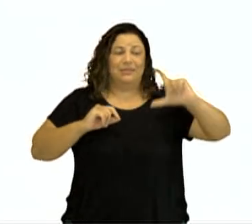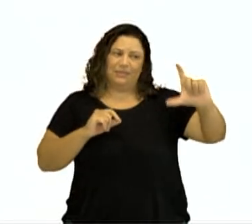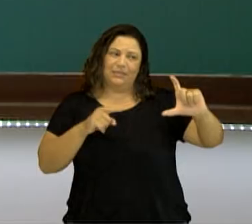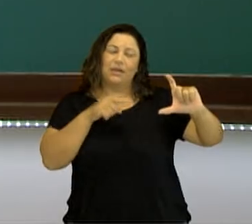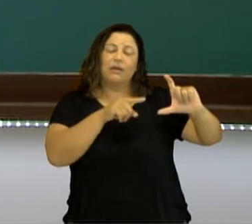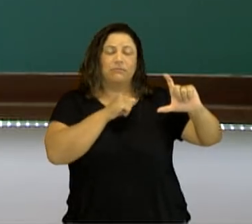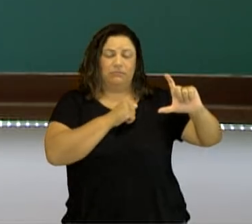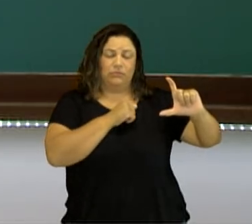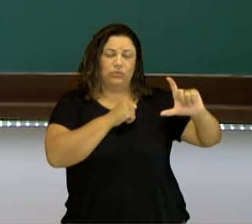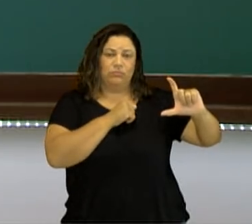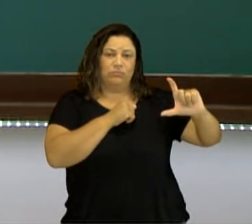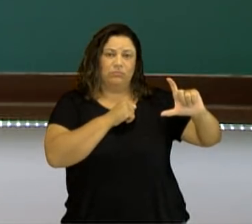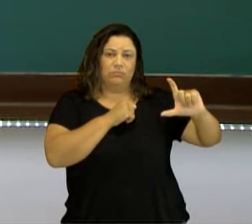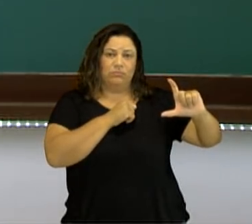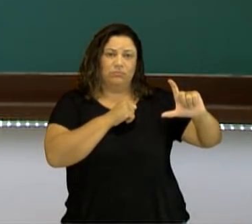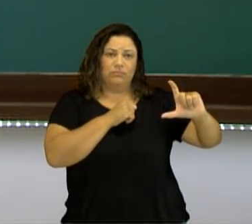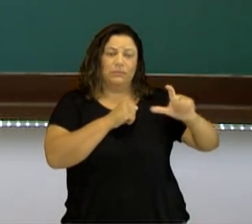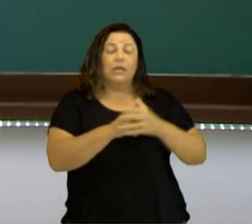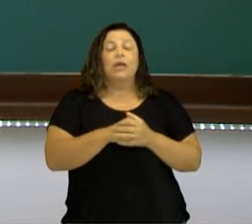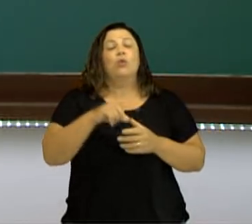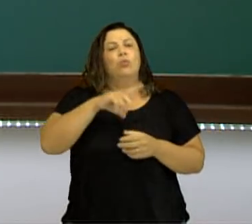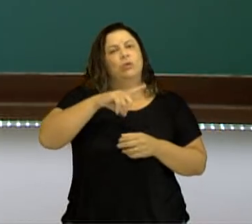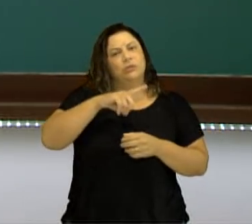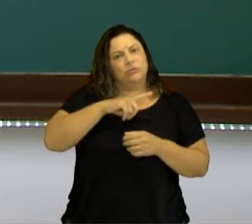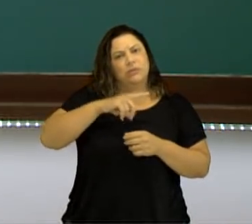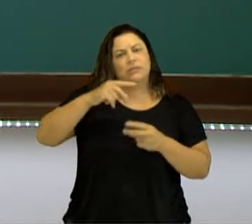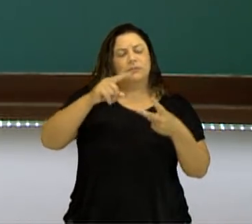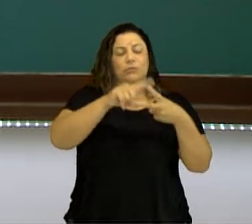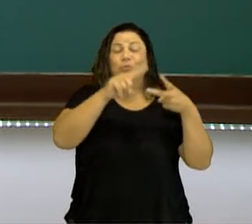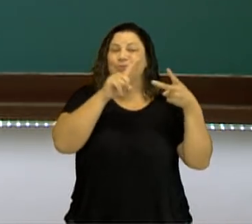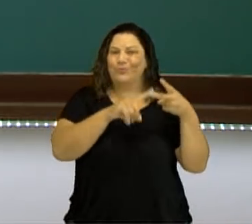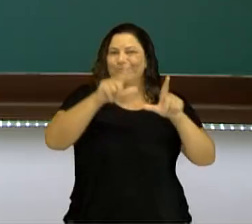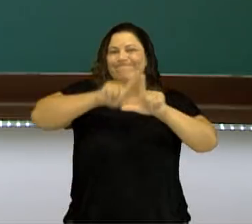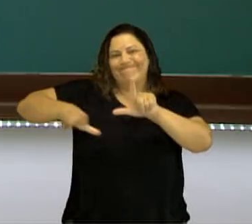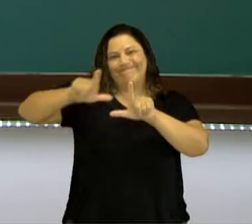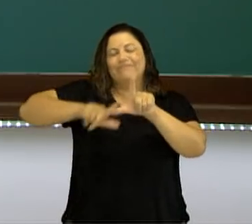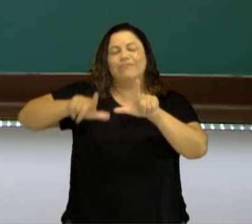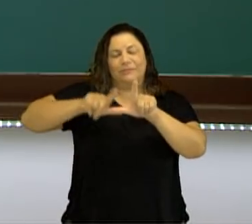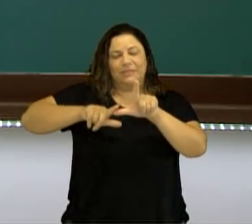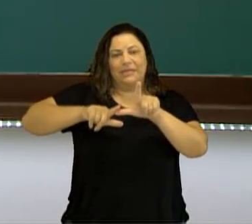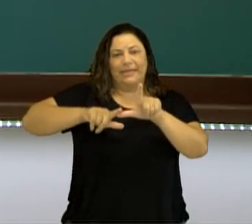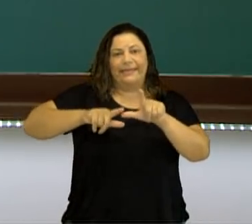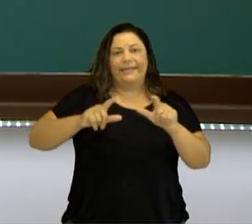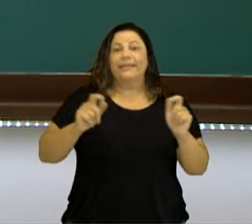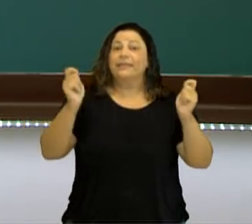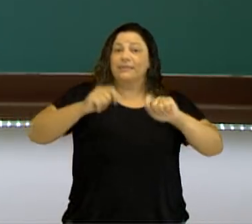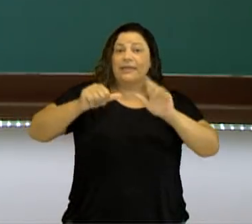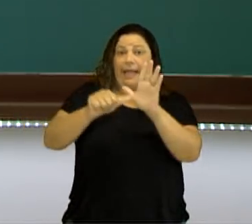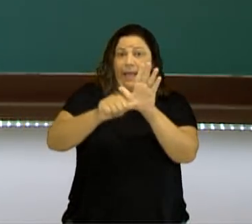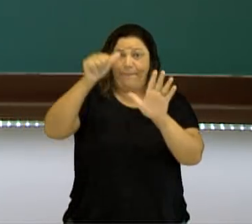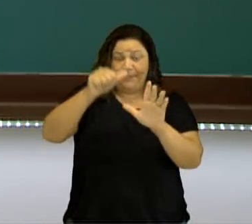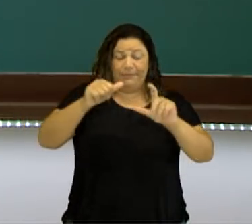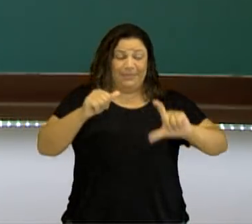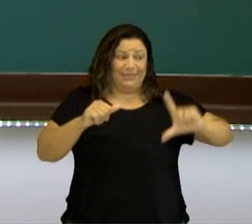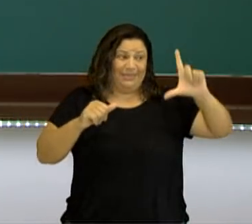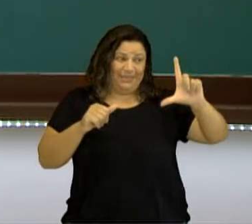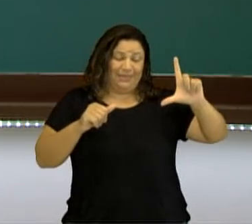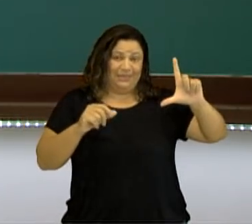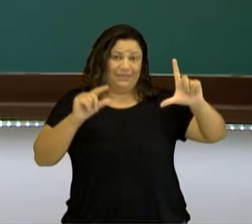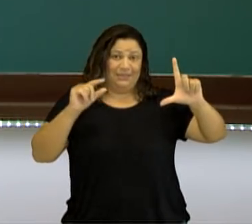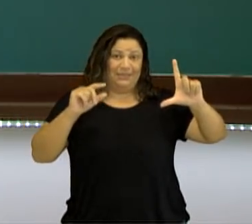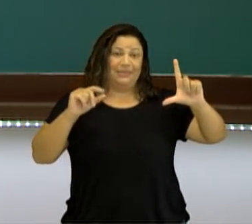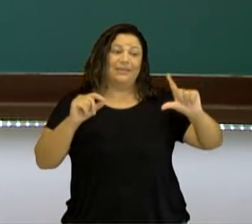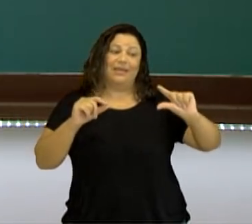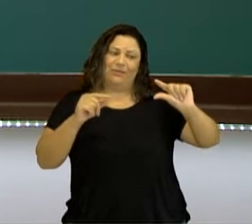tá? Maiúscula. Quando ele é representado por duas letras, obrigatoriamente a primeira tem que ser maiúscula e a